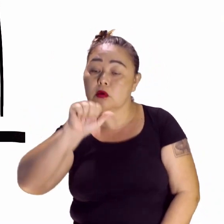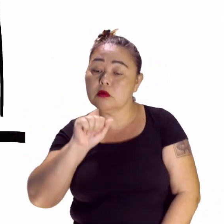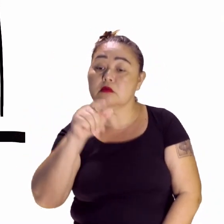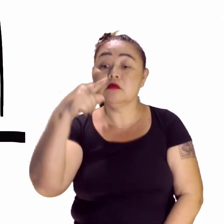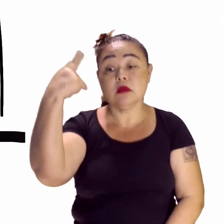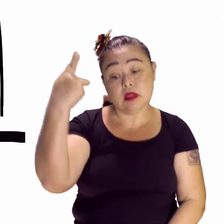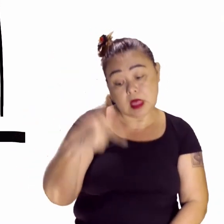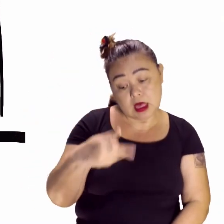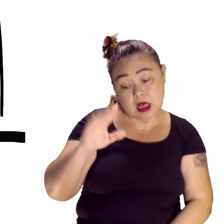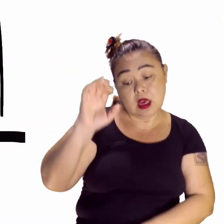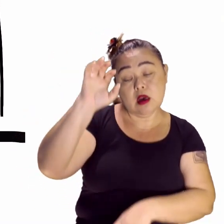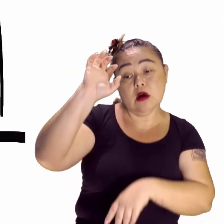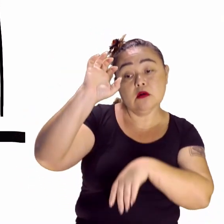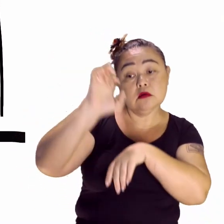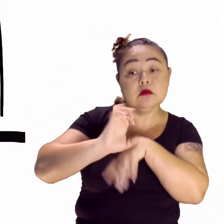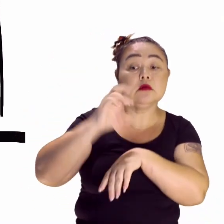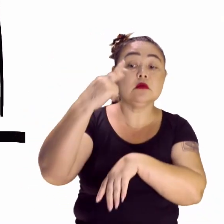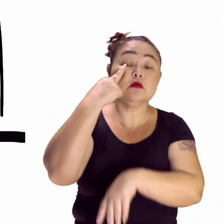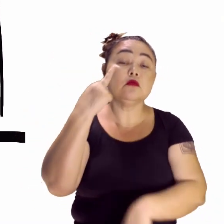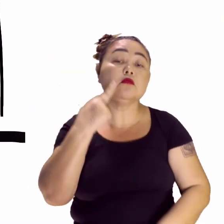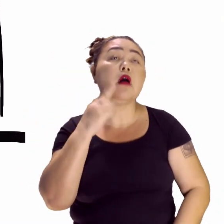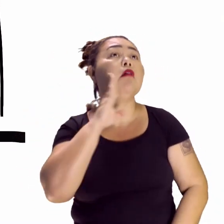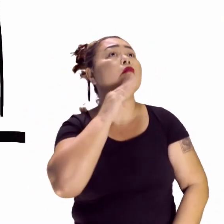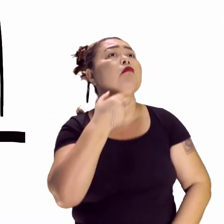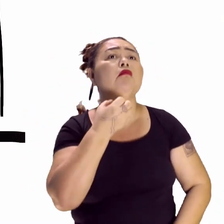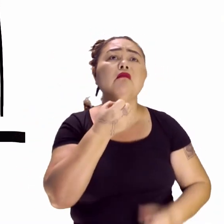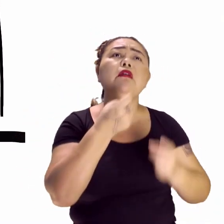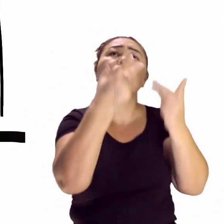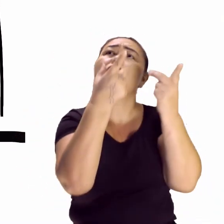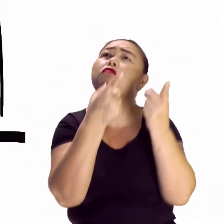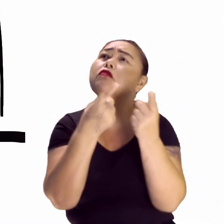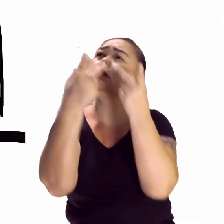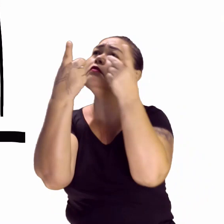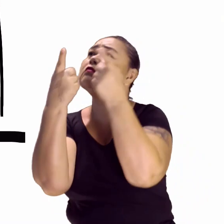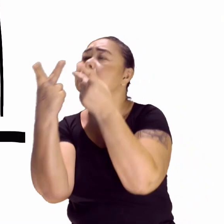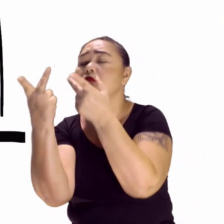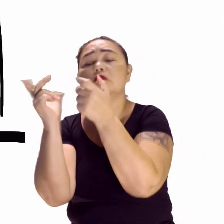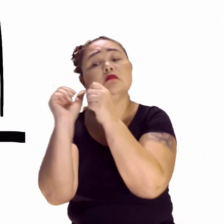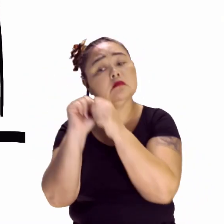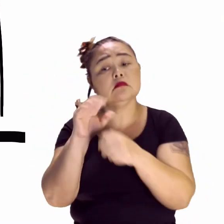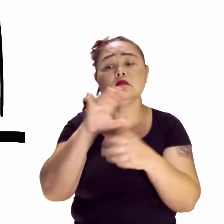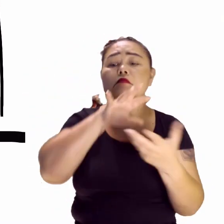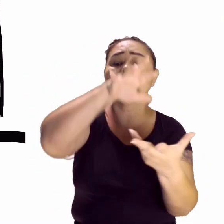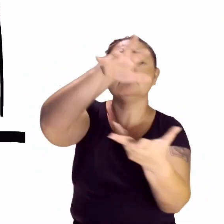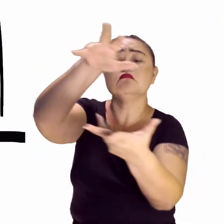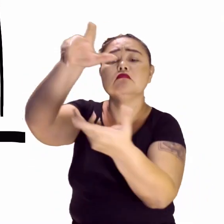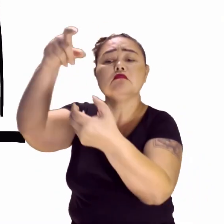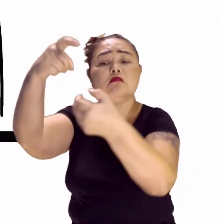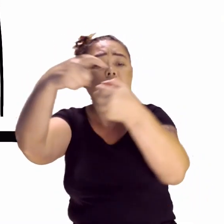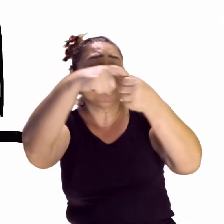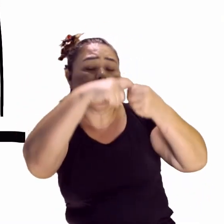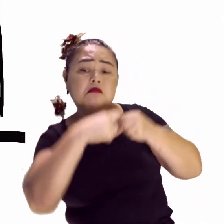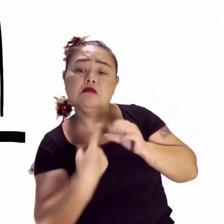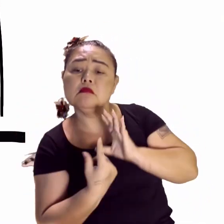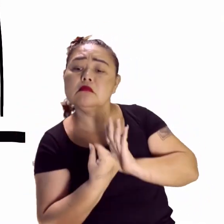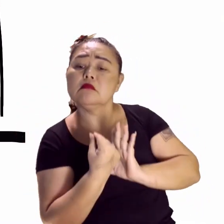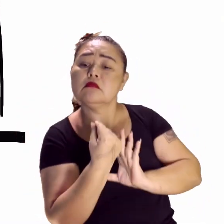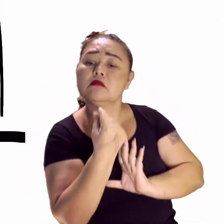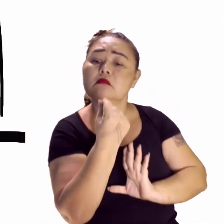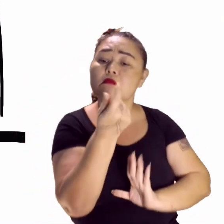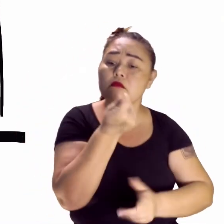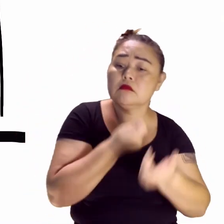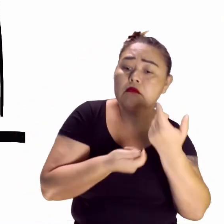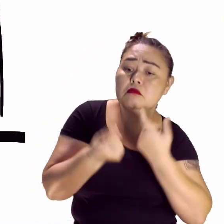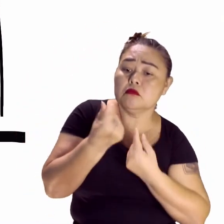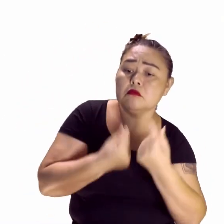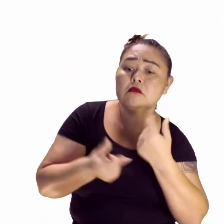está presente em vários continentes do mundo Professor Jorge Então são as parcerias comerciais da